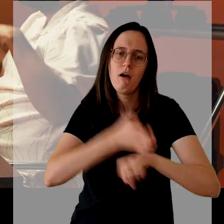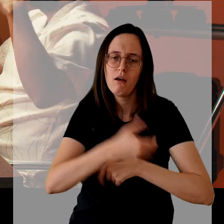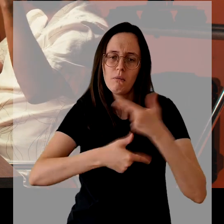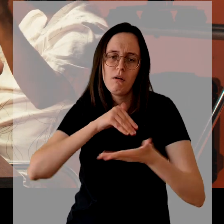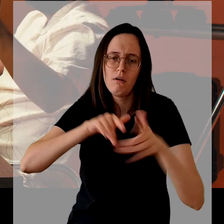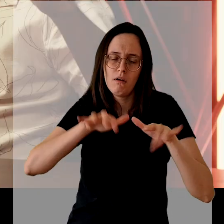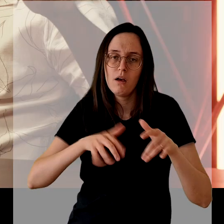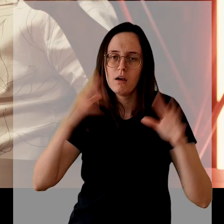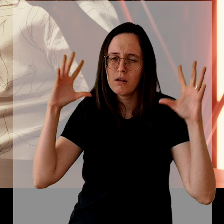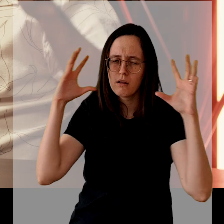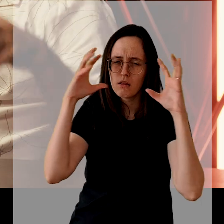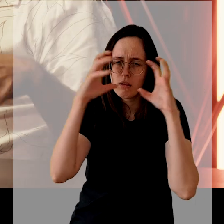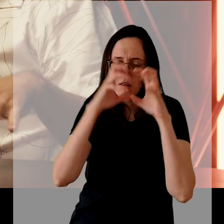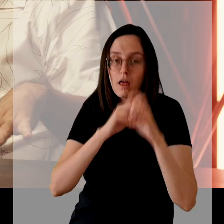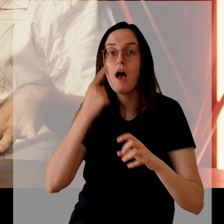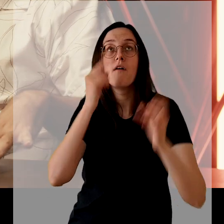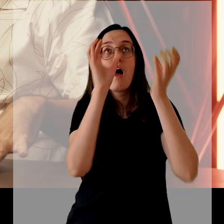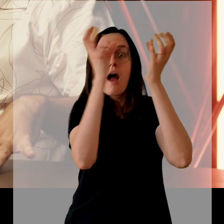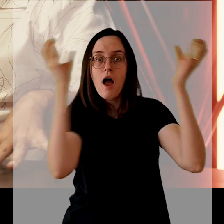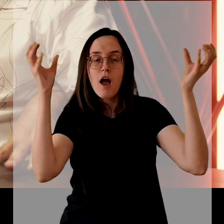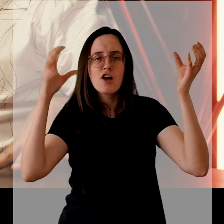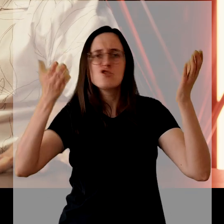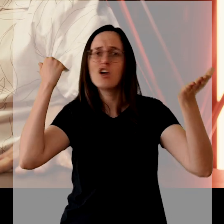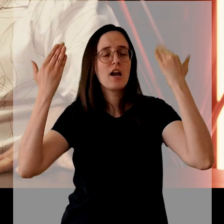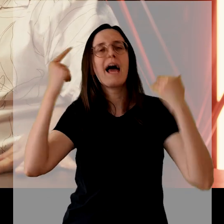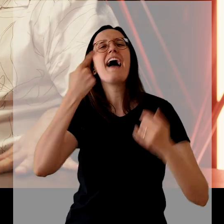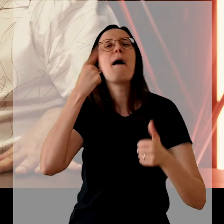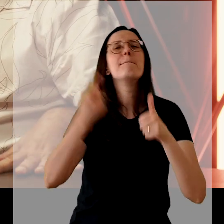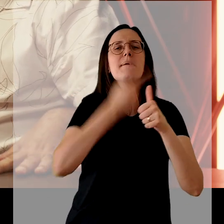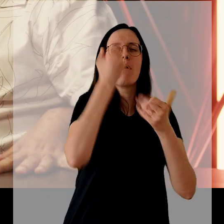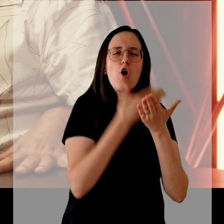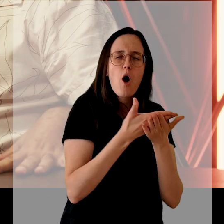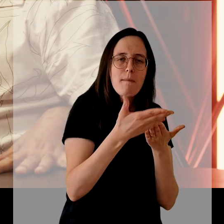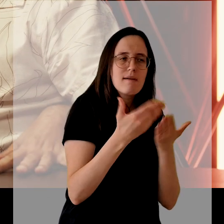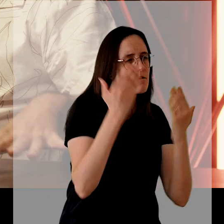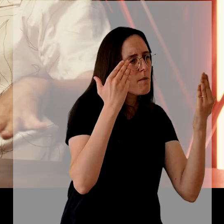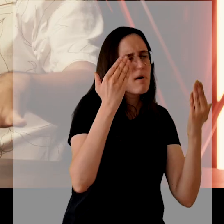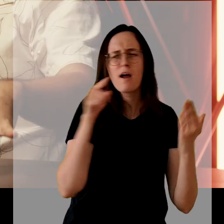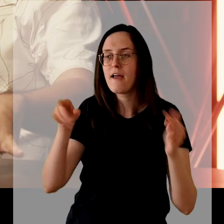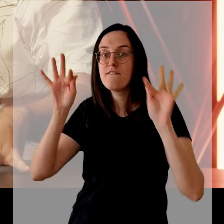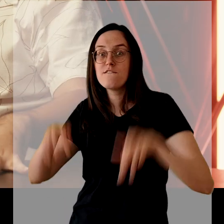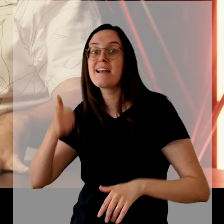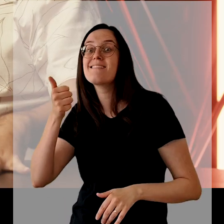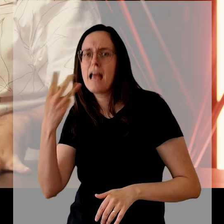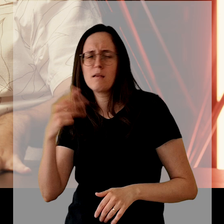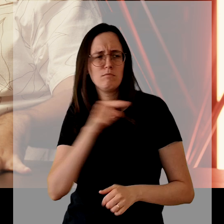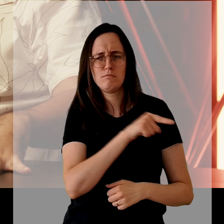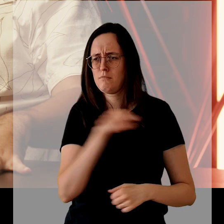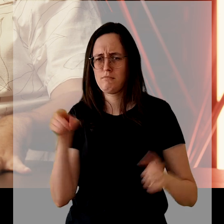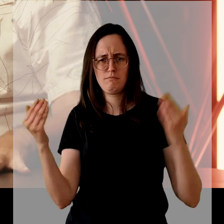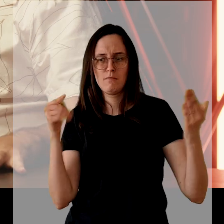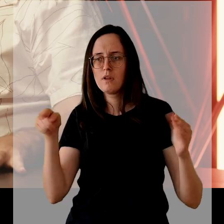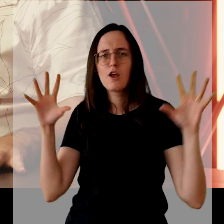fazendo foi tirando lâmpada. Se você pega a redação, compara a redação do primeiro episódio para a redação do episódio 13, a redação